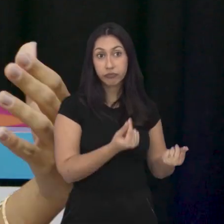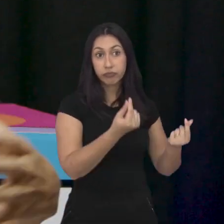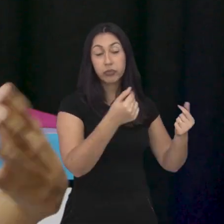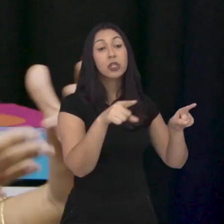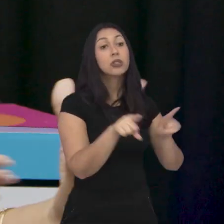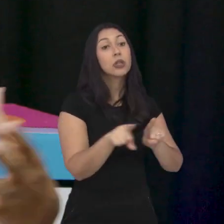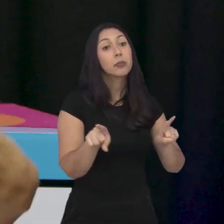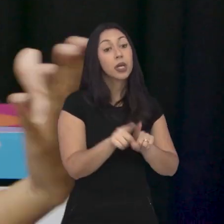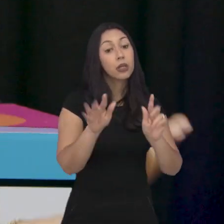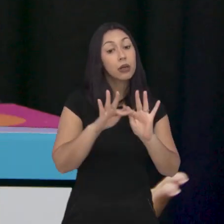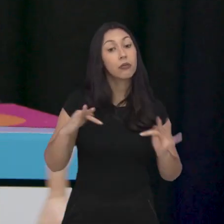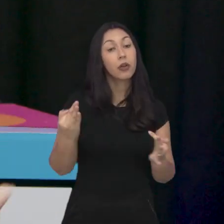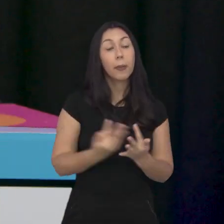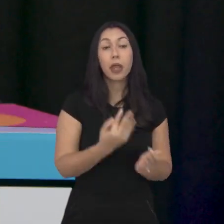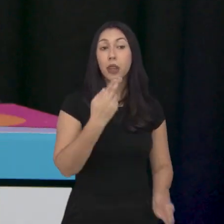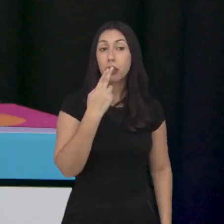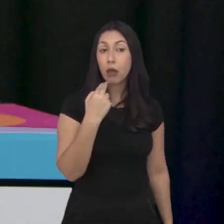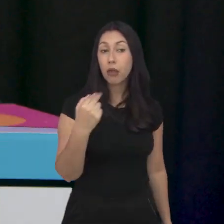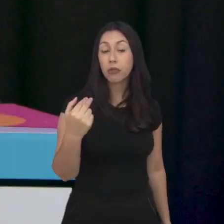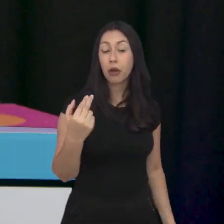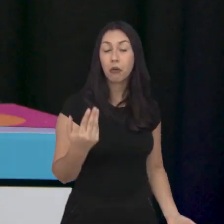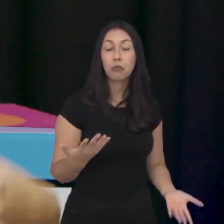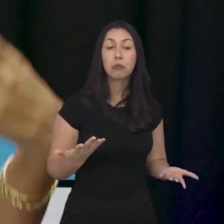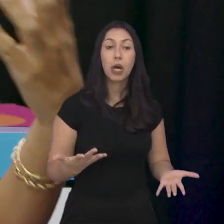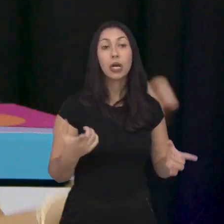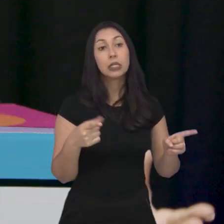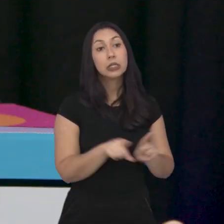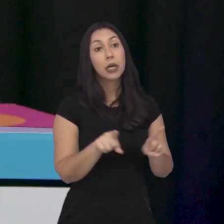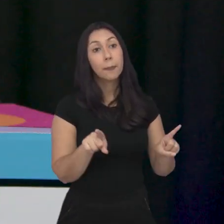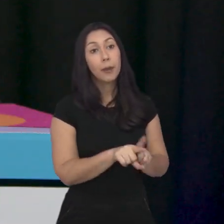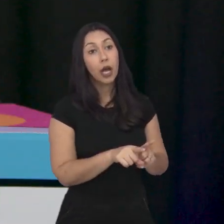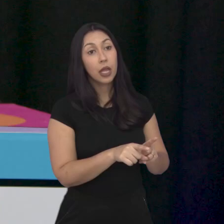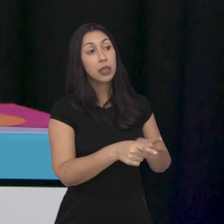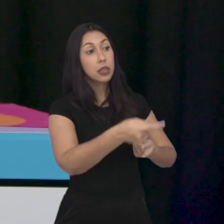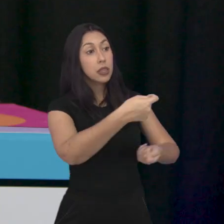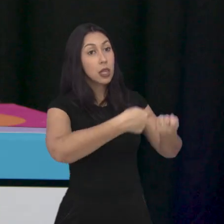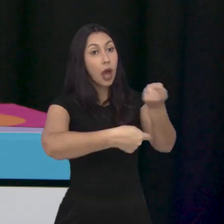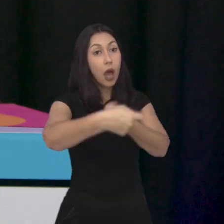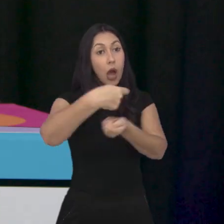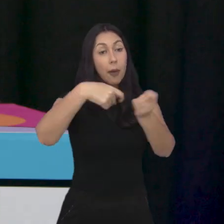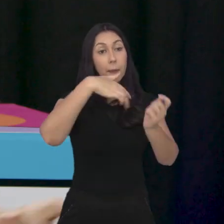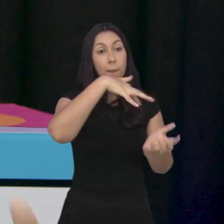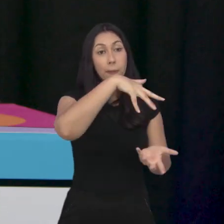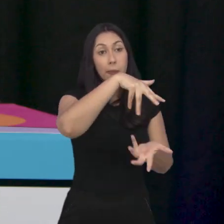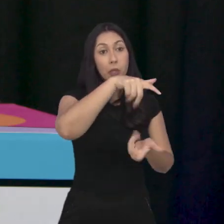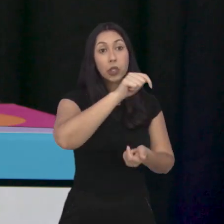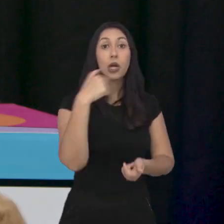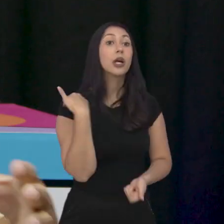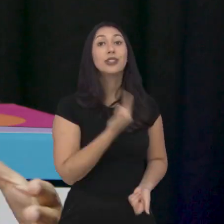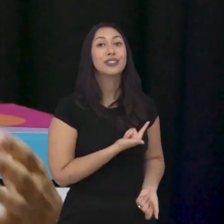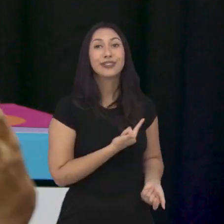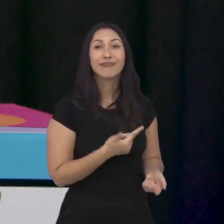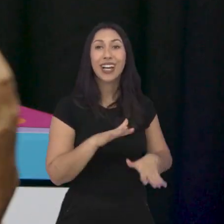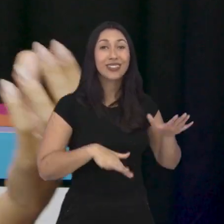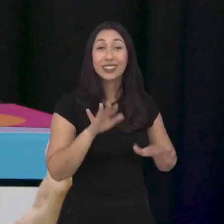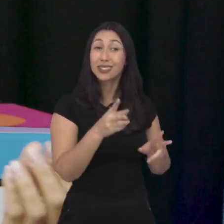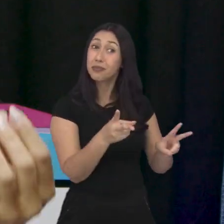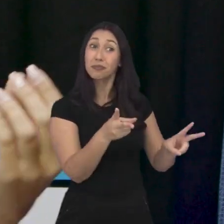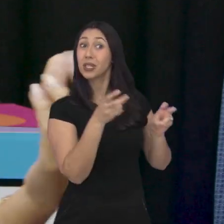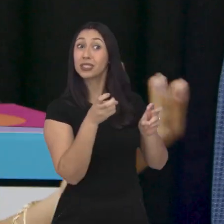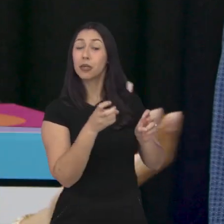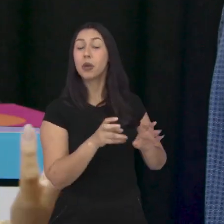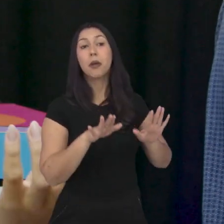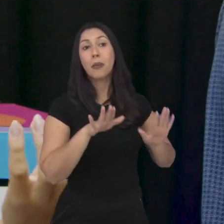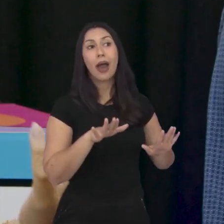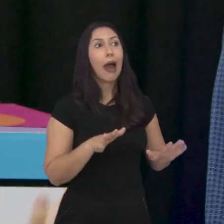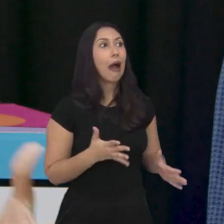falar na nutrição, né, da nossa família, mas impacta também na economia global. A gente não sente isso, né?